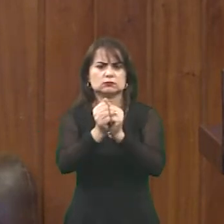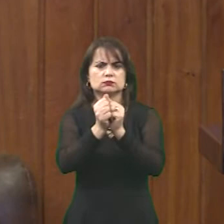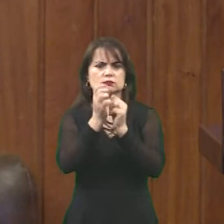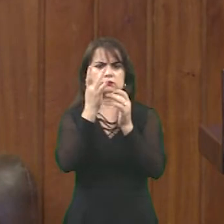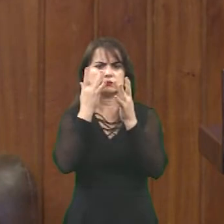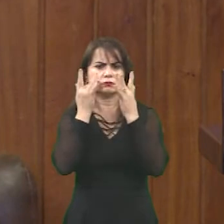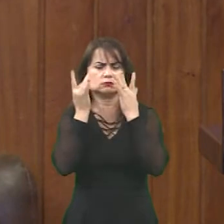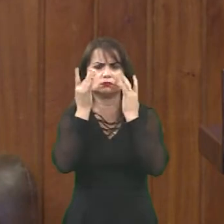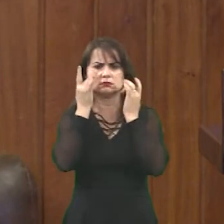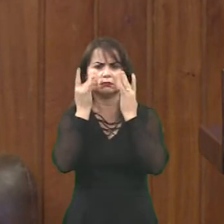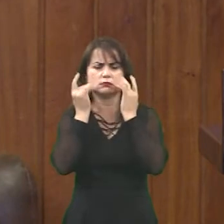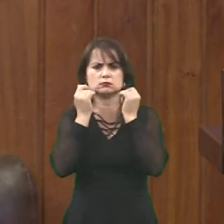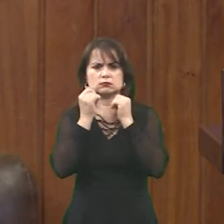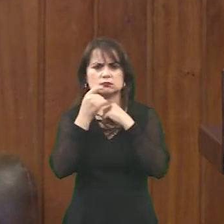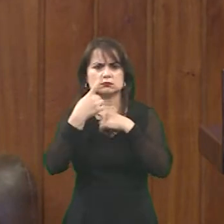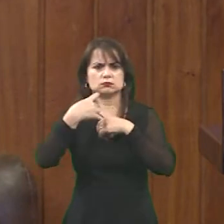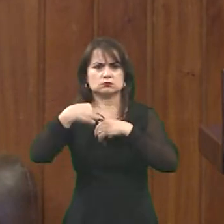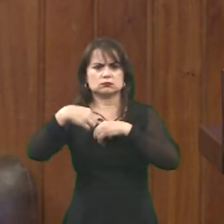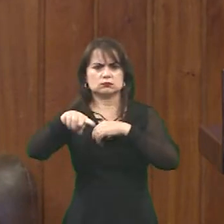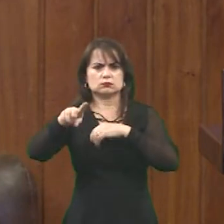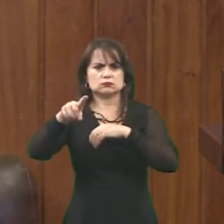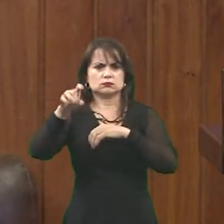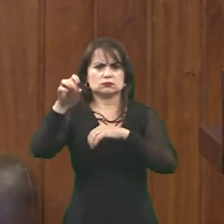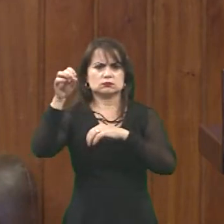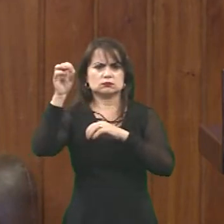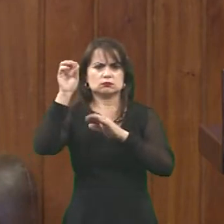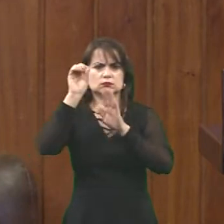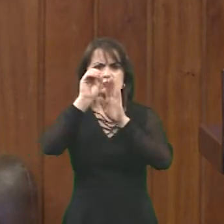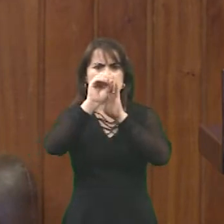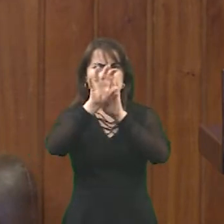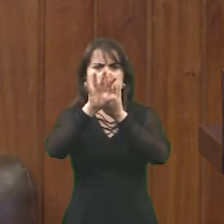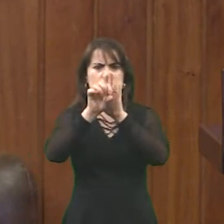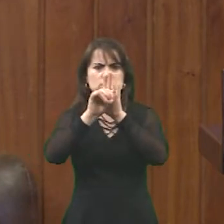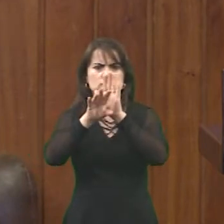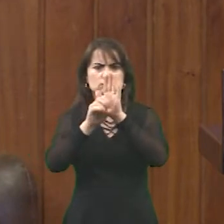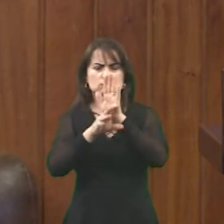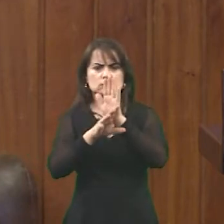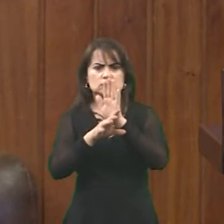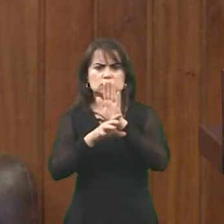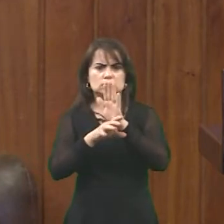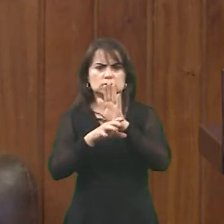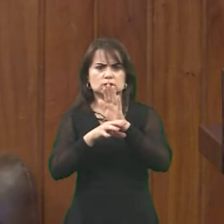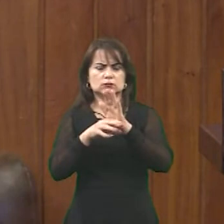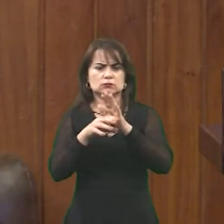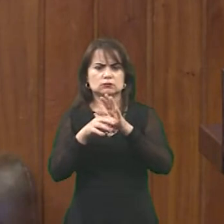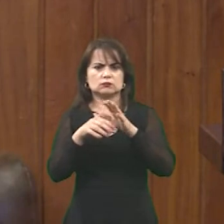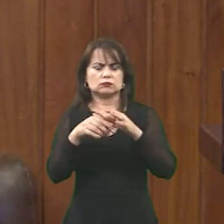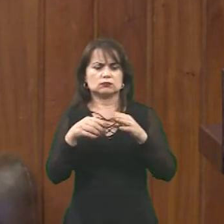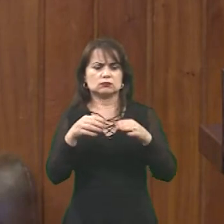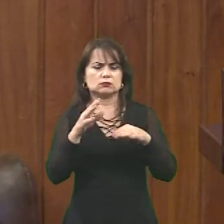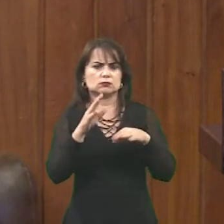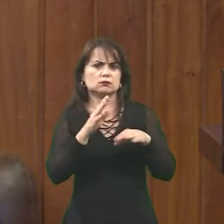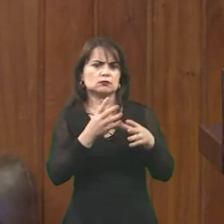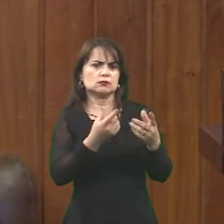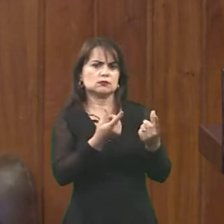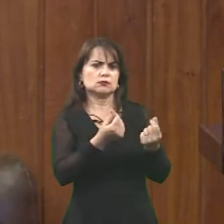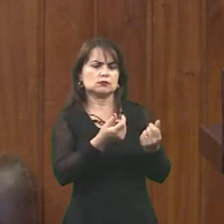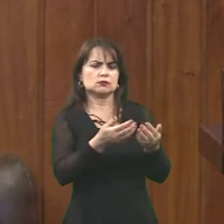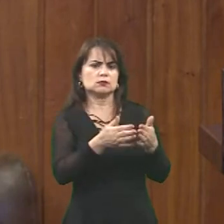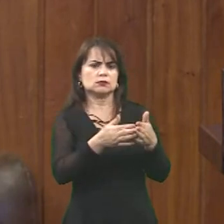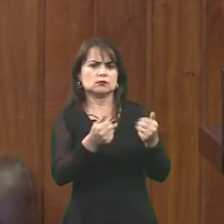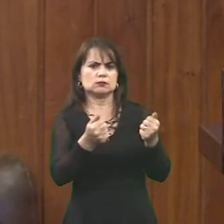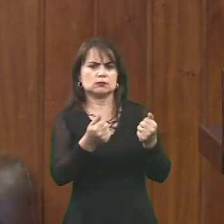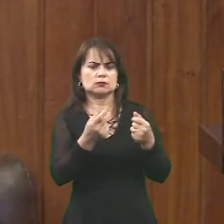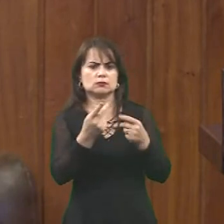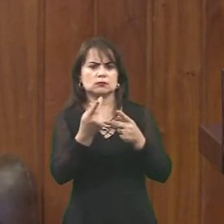Há muitos motoristas e essa situação também distrair os condutores de veículo